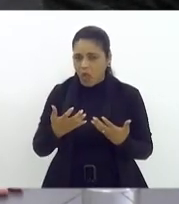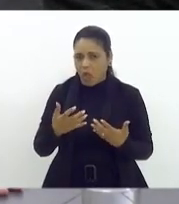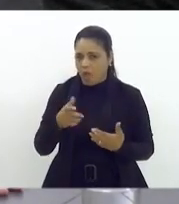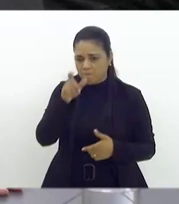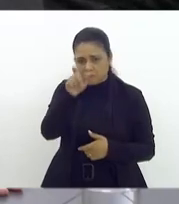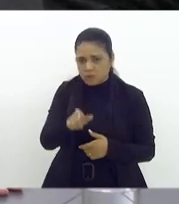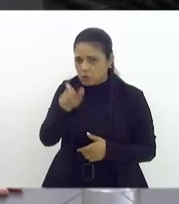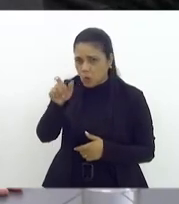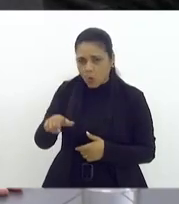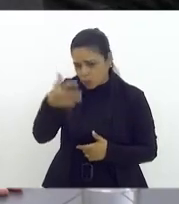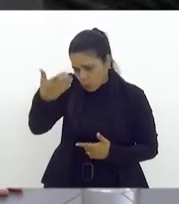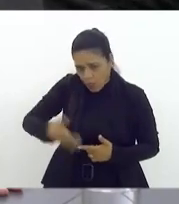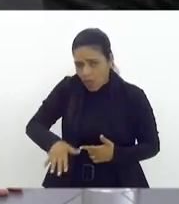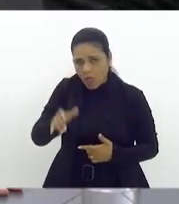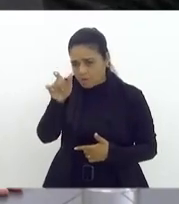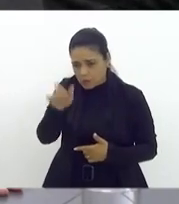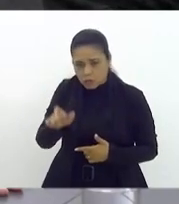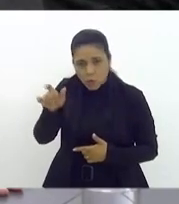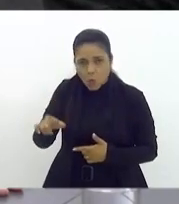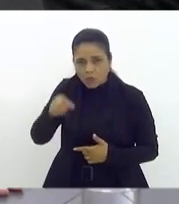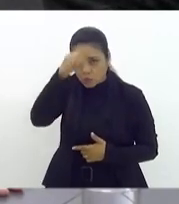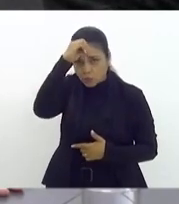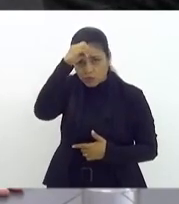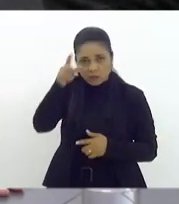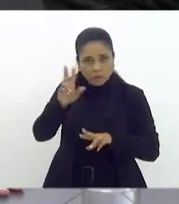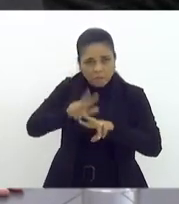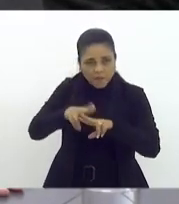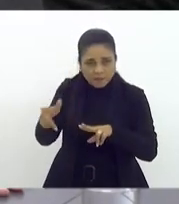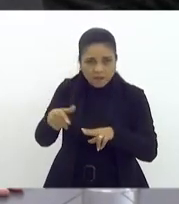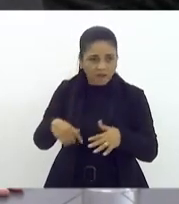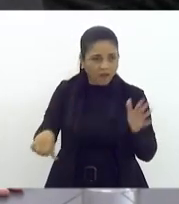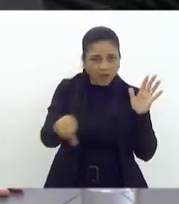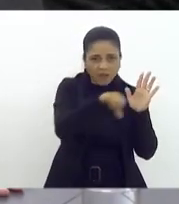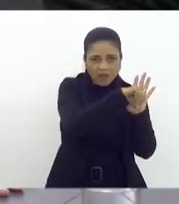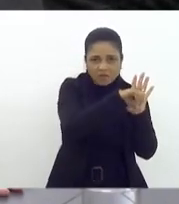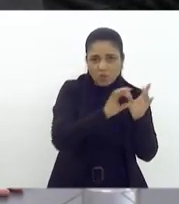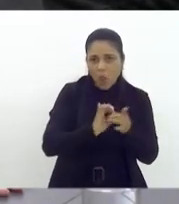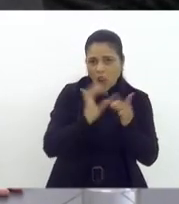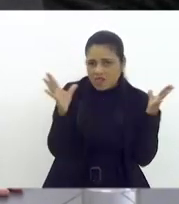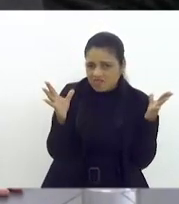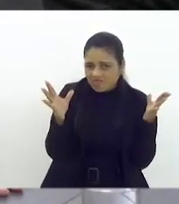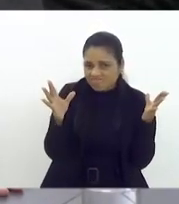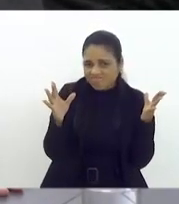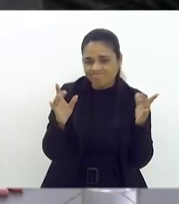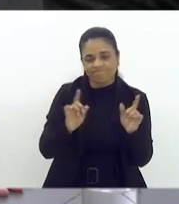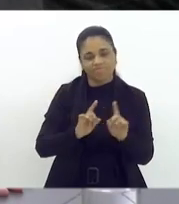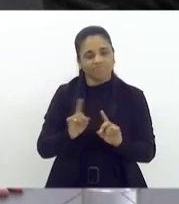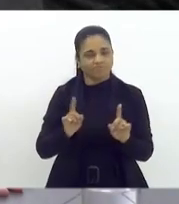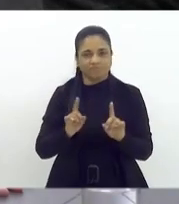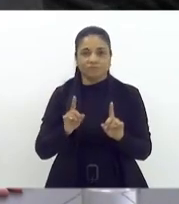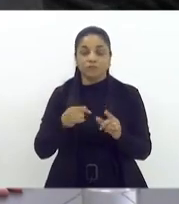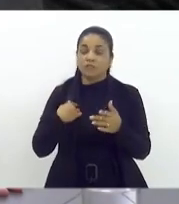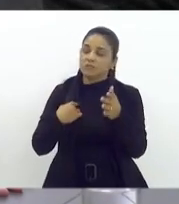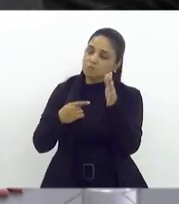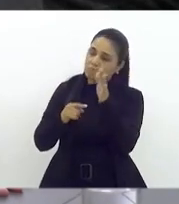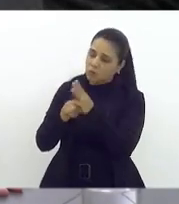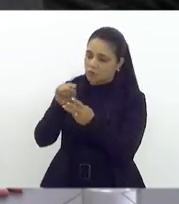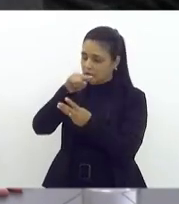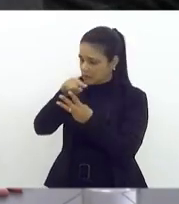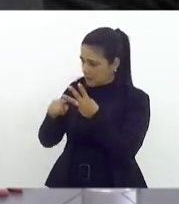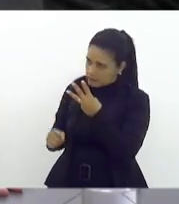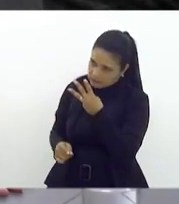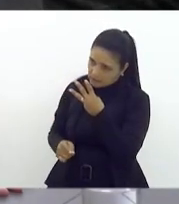presas e muito menos deixar os criminosos na rua então assim eu acho que que são essas perguntas